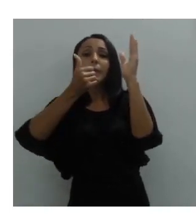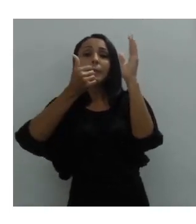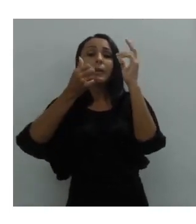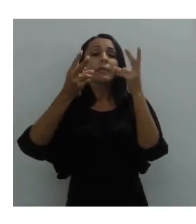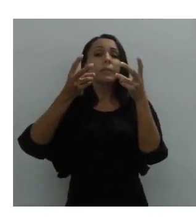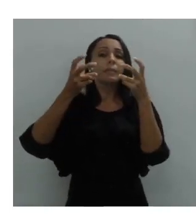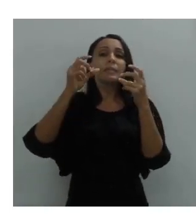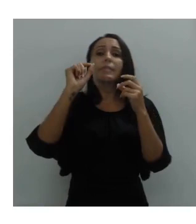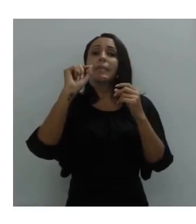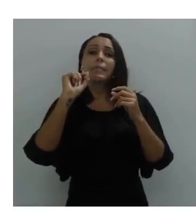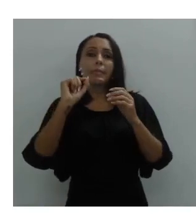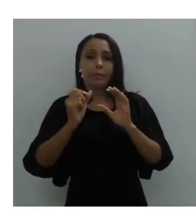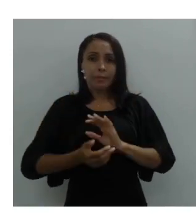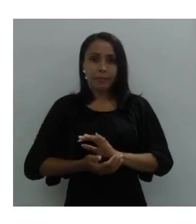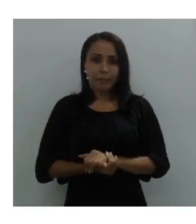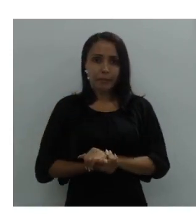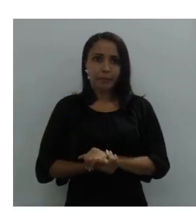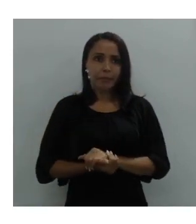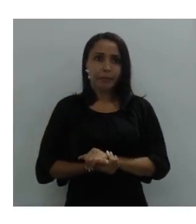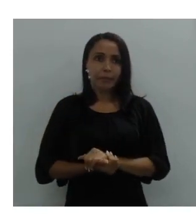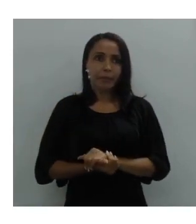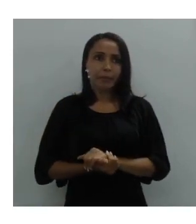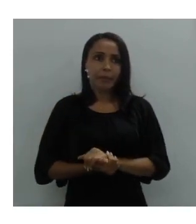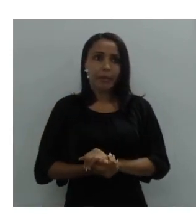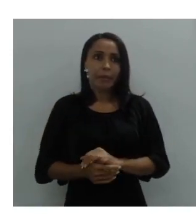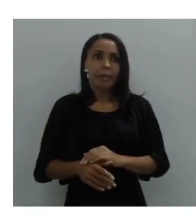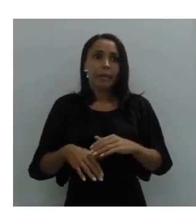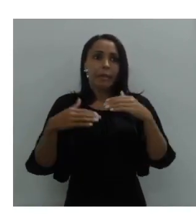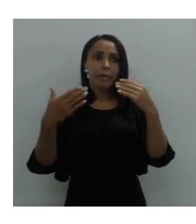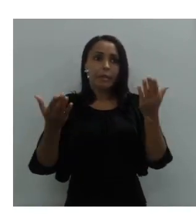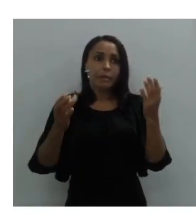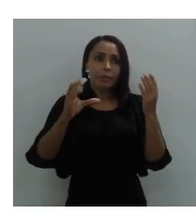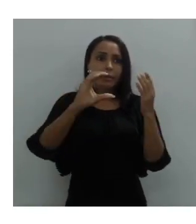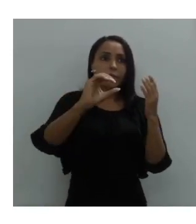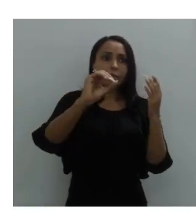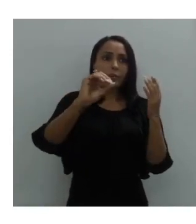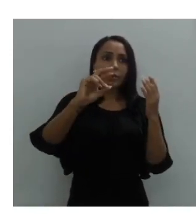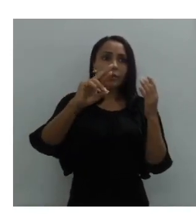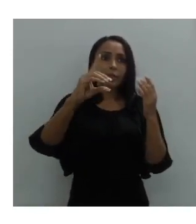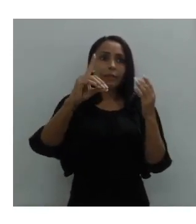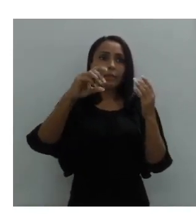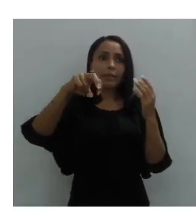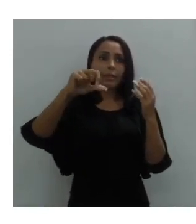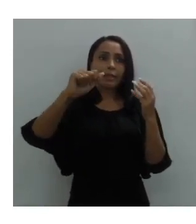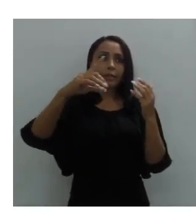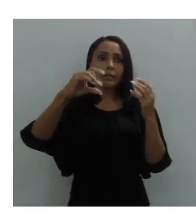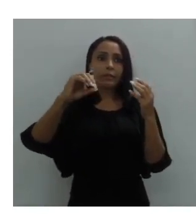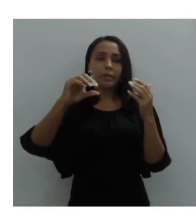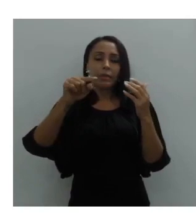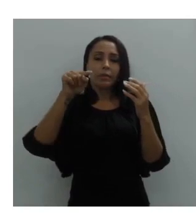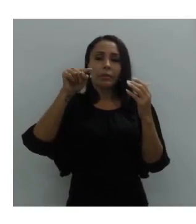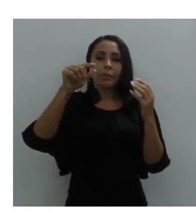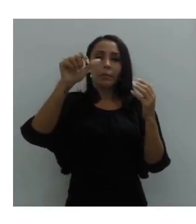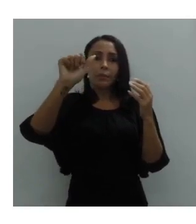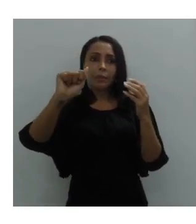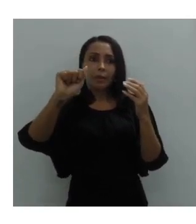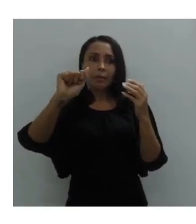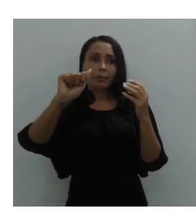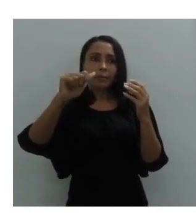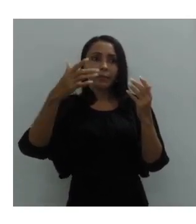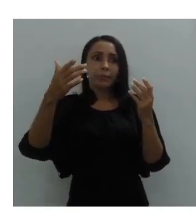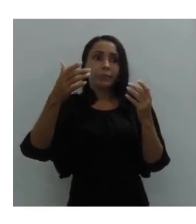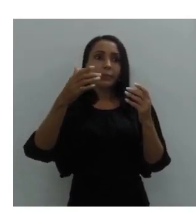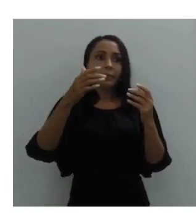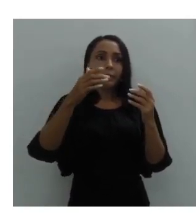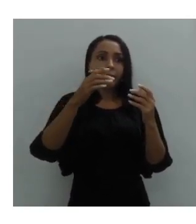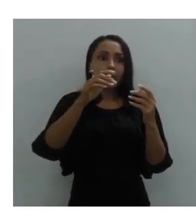ali, vamos lá, as coordenadas do ponto A são. Aí você tem ali, ó, a letra A como